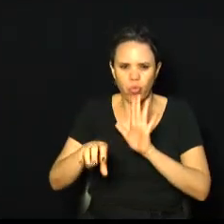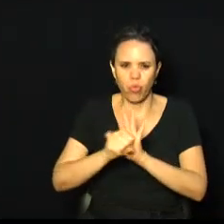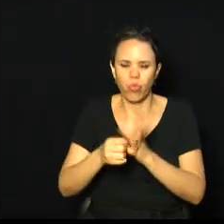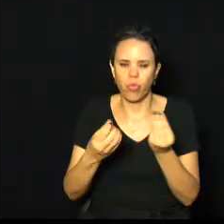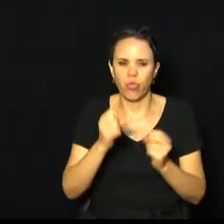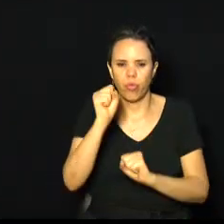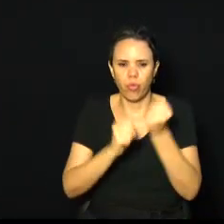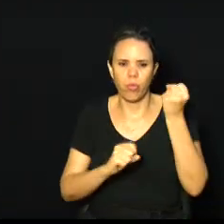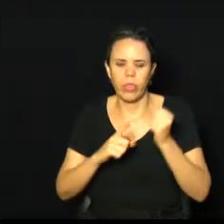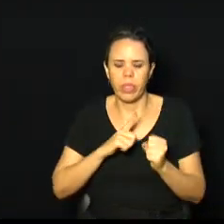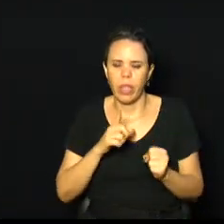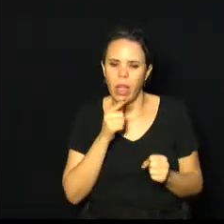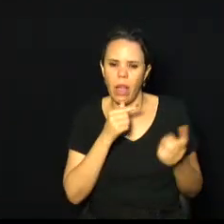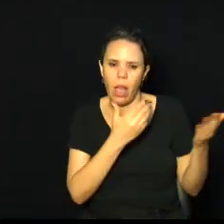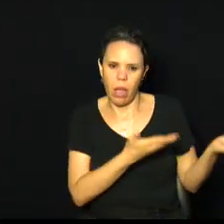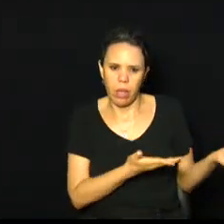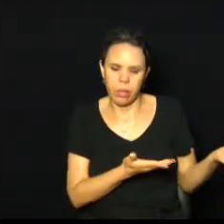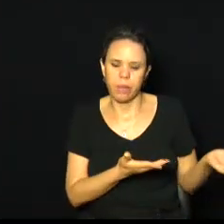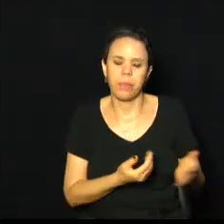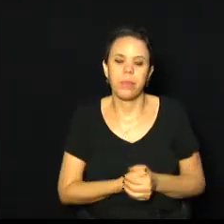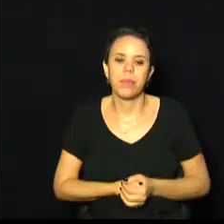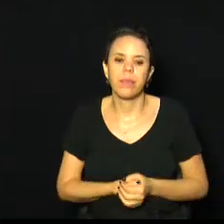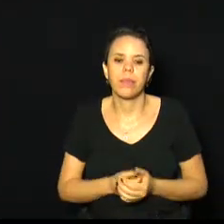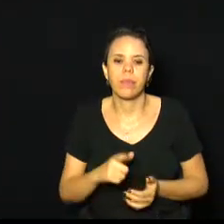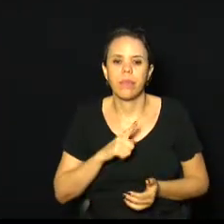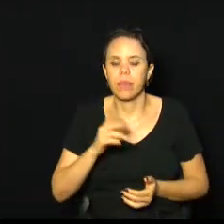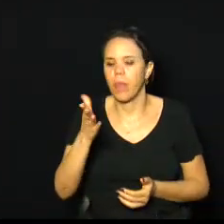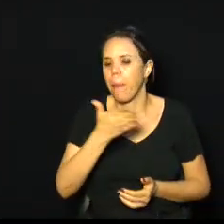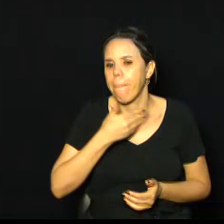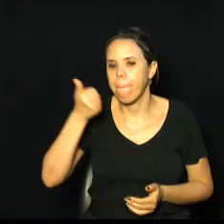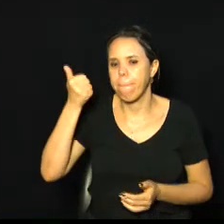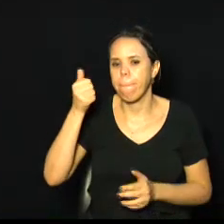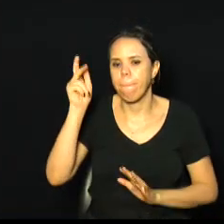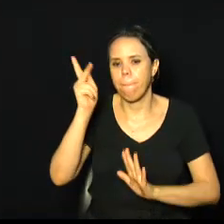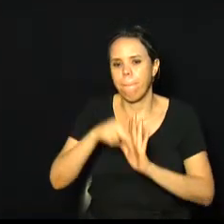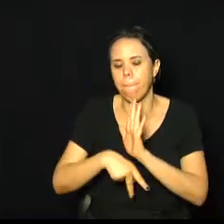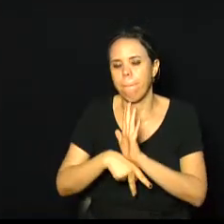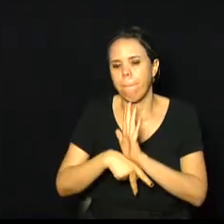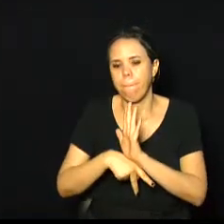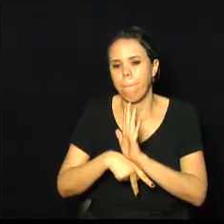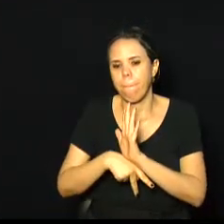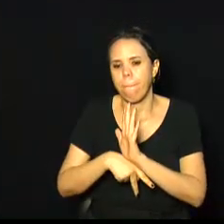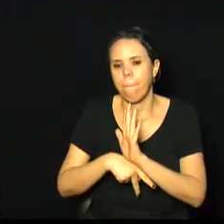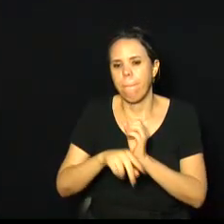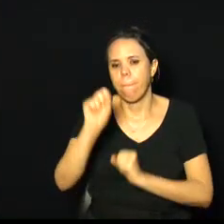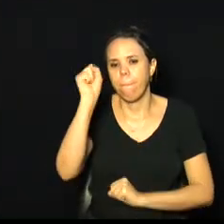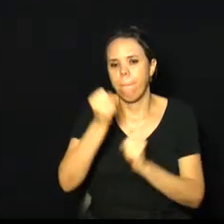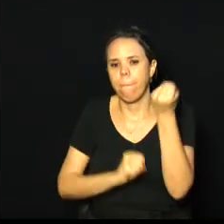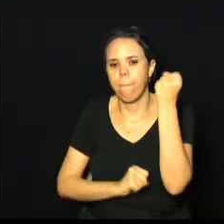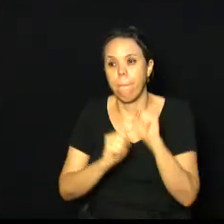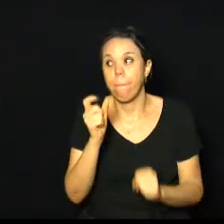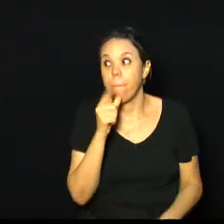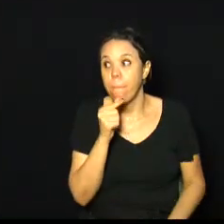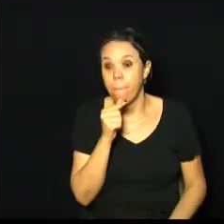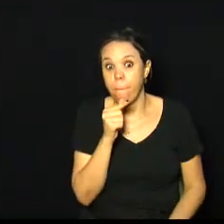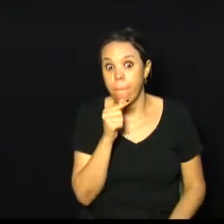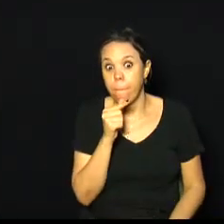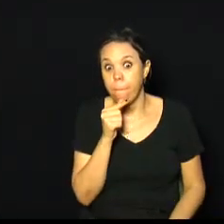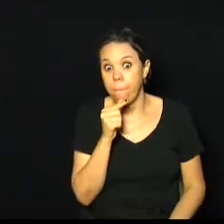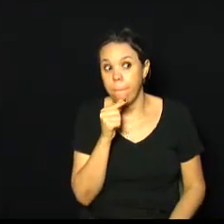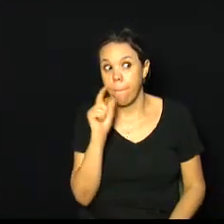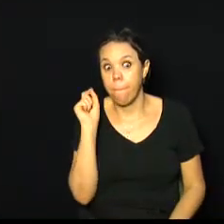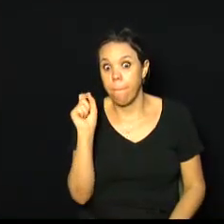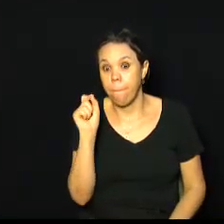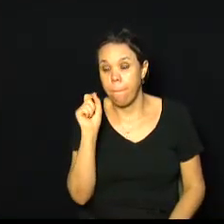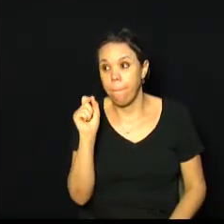tem água. Inclusive, Extrema tem um dos melhores projetos de fabricação de água, que é